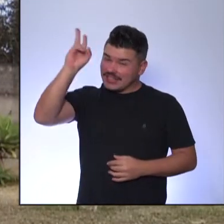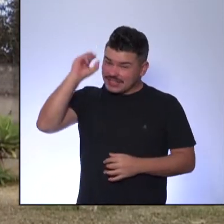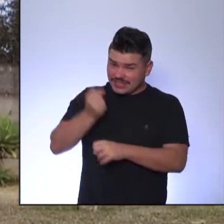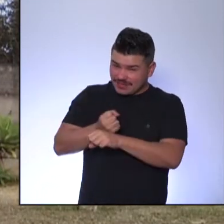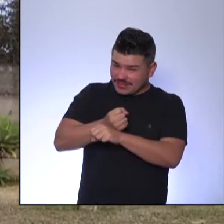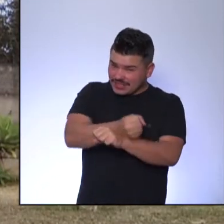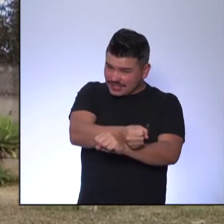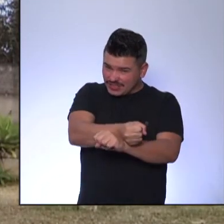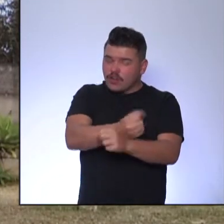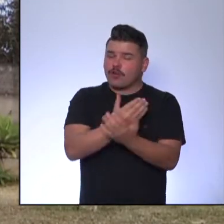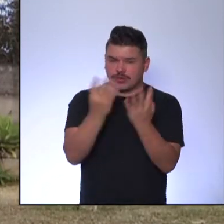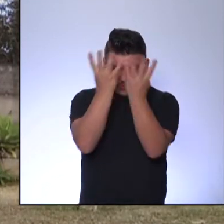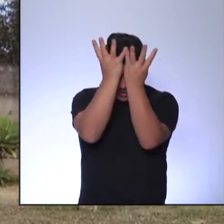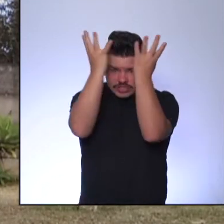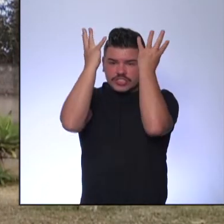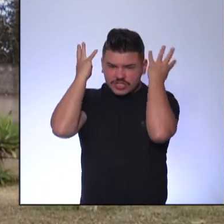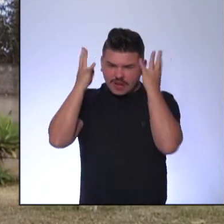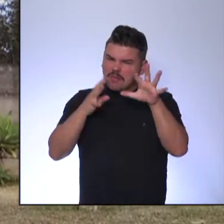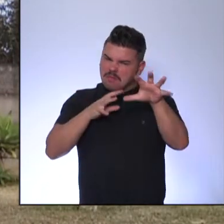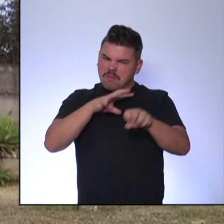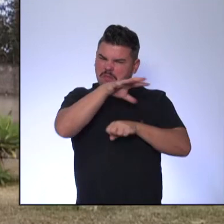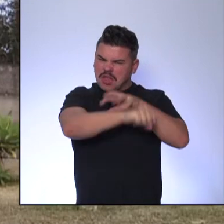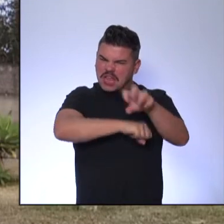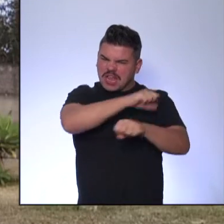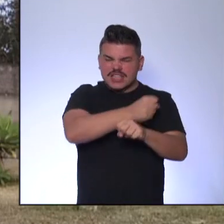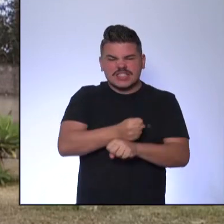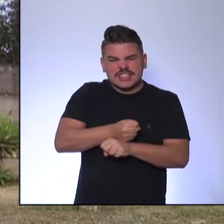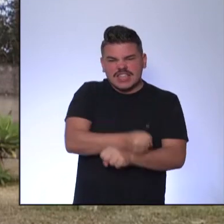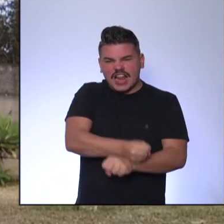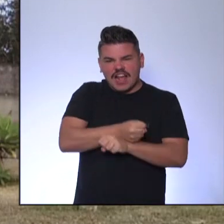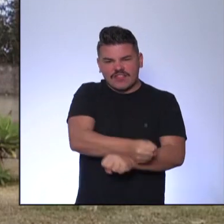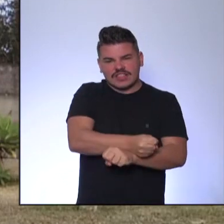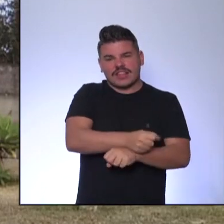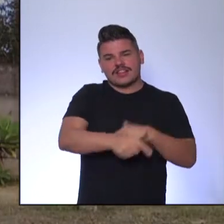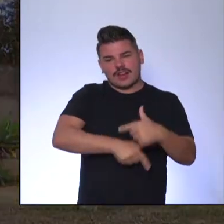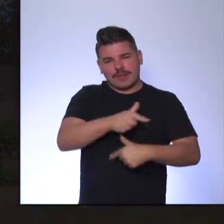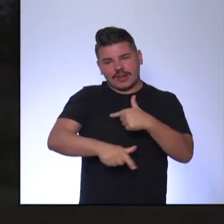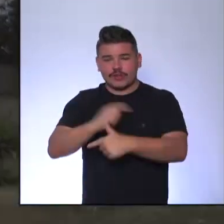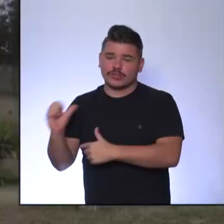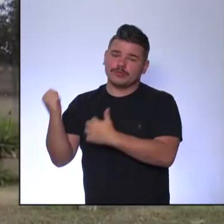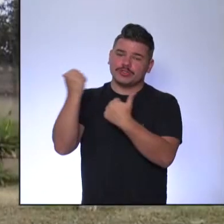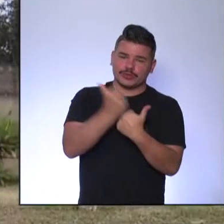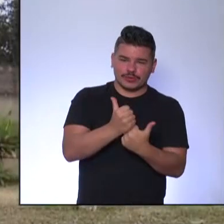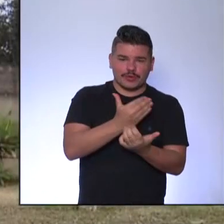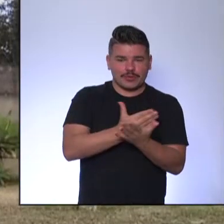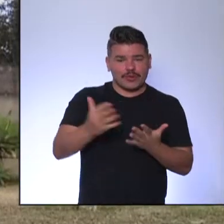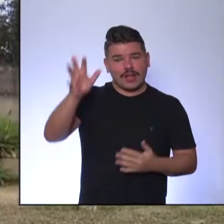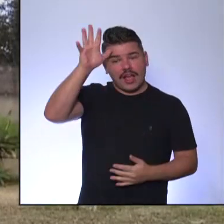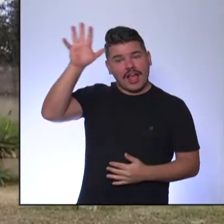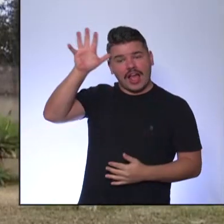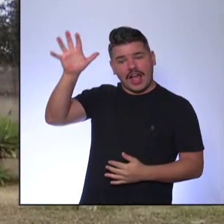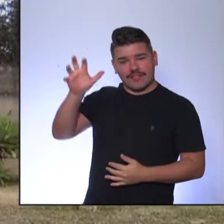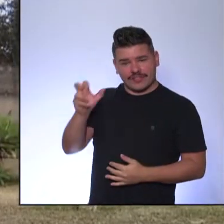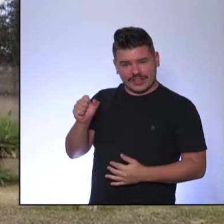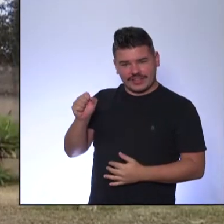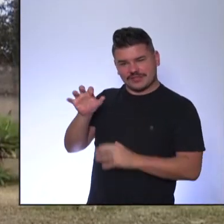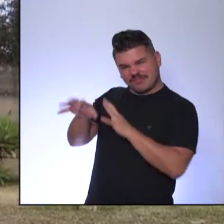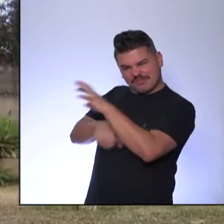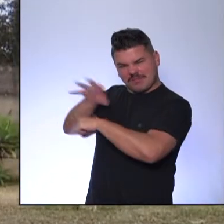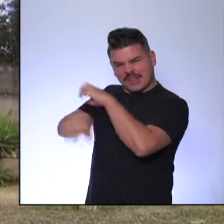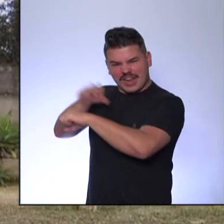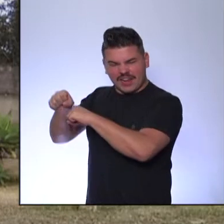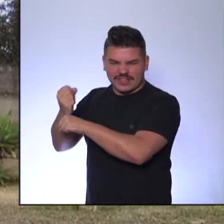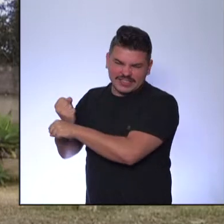indígena começa a ser substituída pela mão de obra escravizada africana. Ao longo do século XVII,